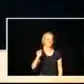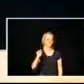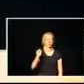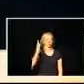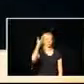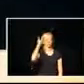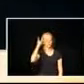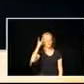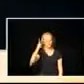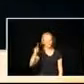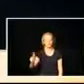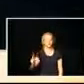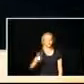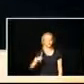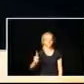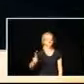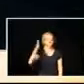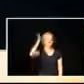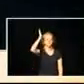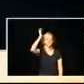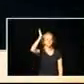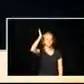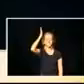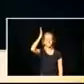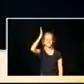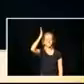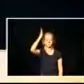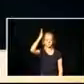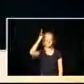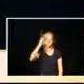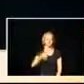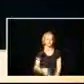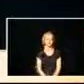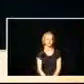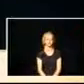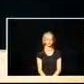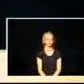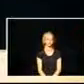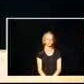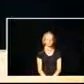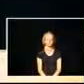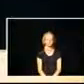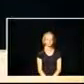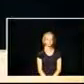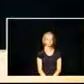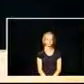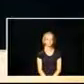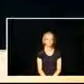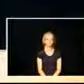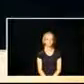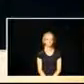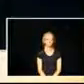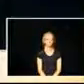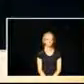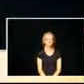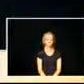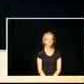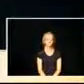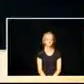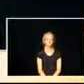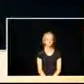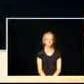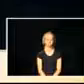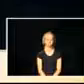de Taubaté. E nós precisamos garantir isso para as fundações, a administração direta e